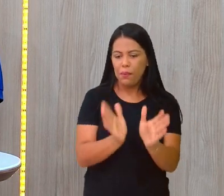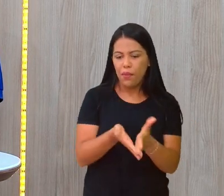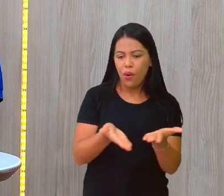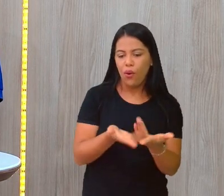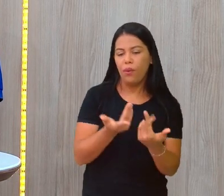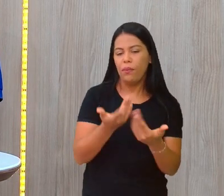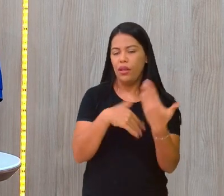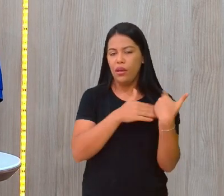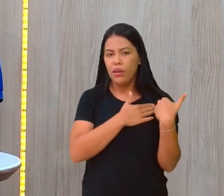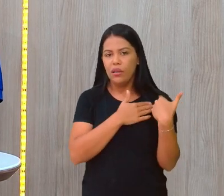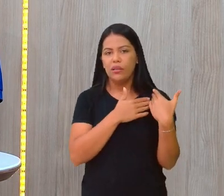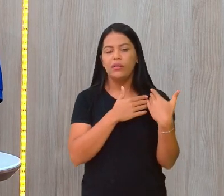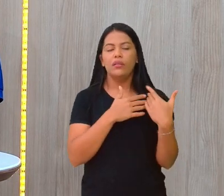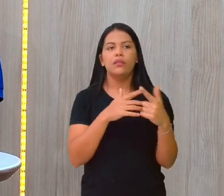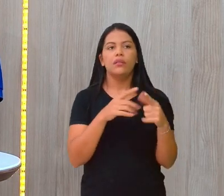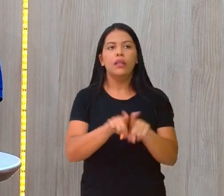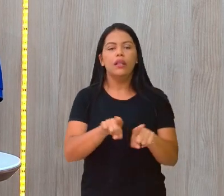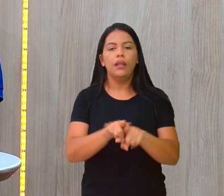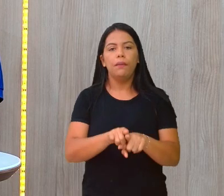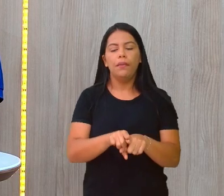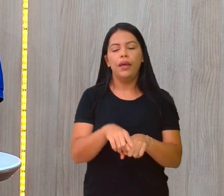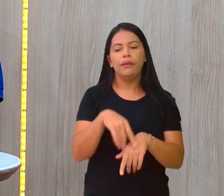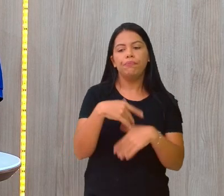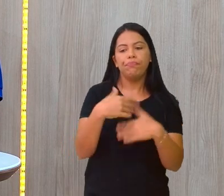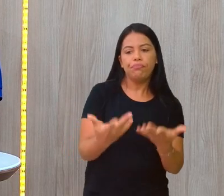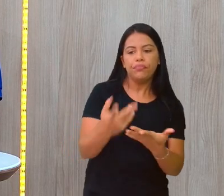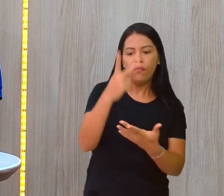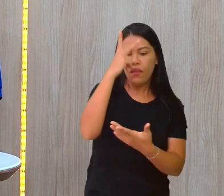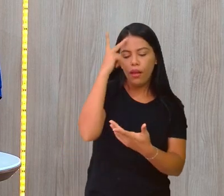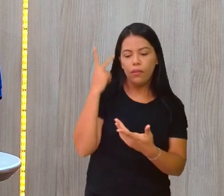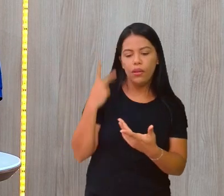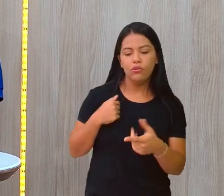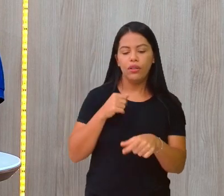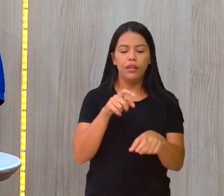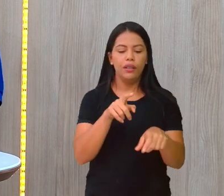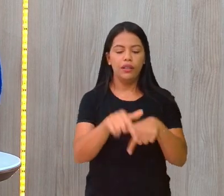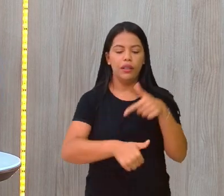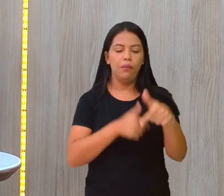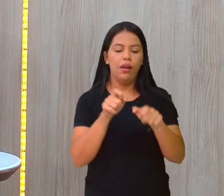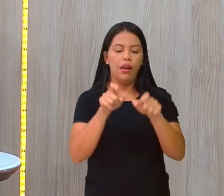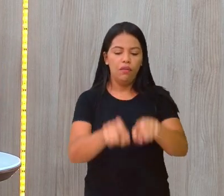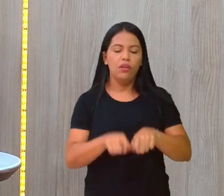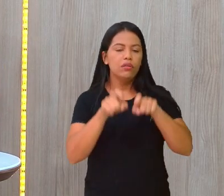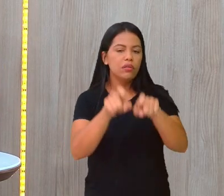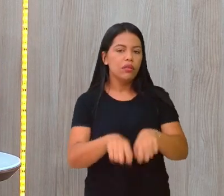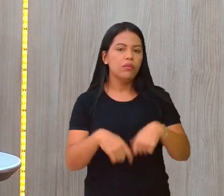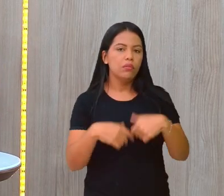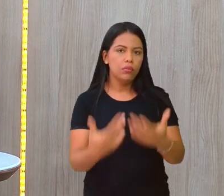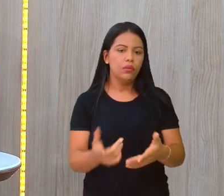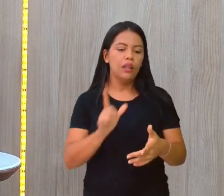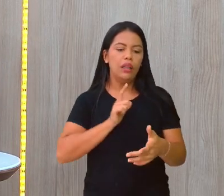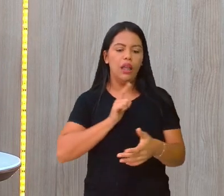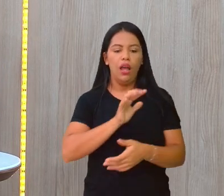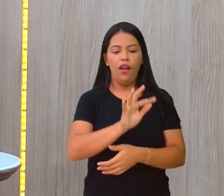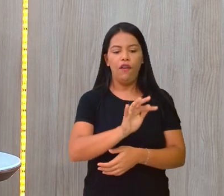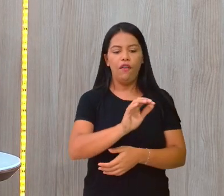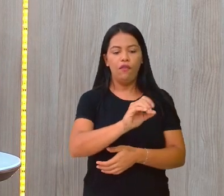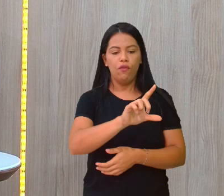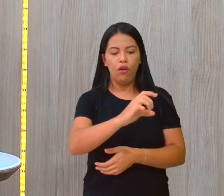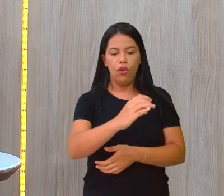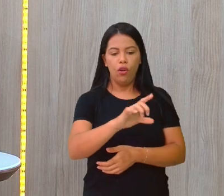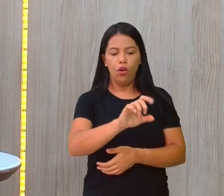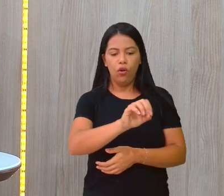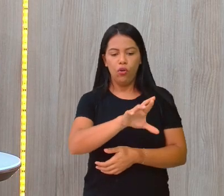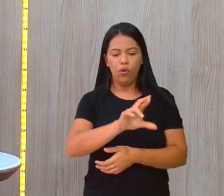pelos antropólogos como que eles chamam de etnocêntrico. Etnocêntrico, então, né? aí está se